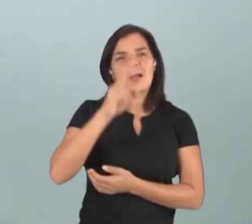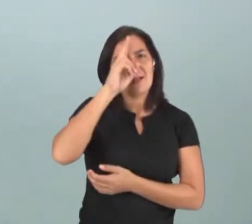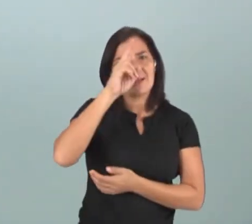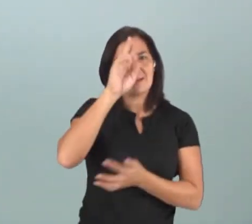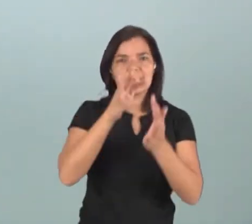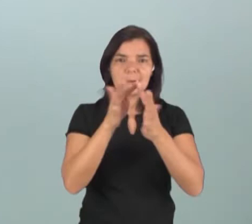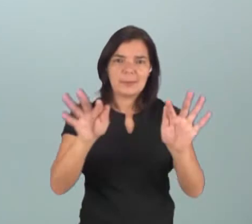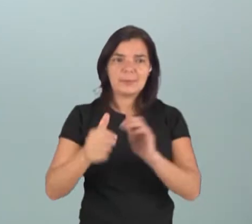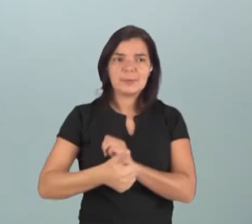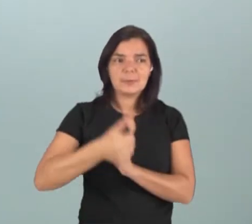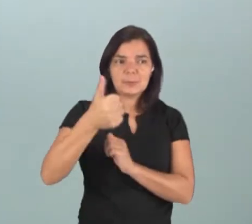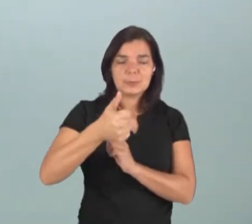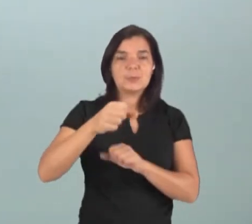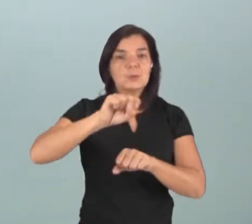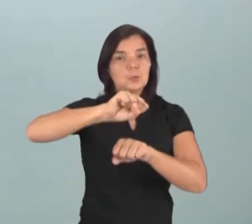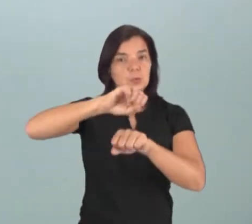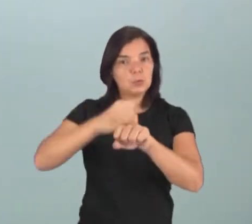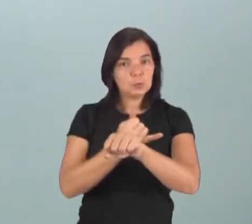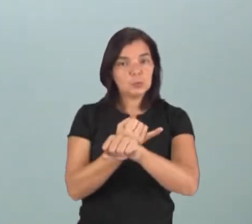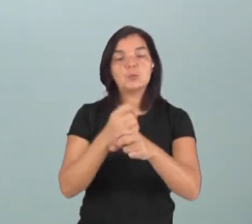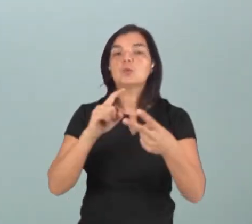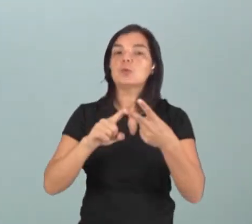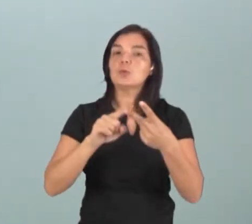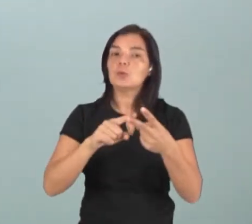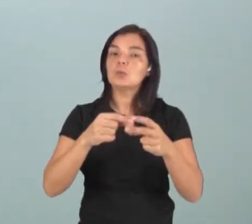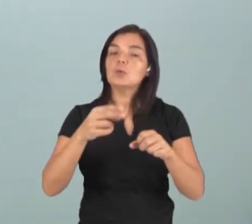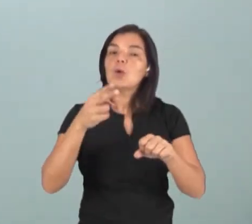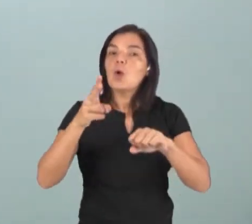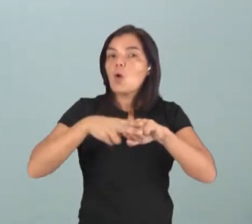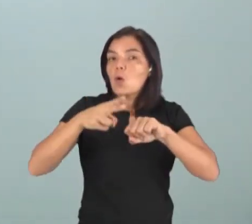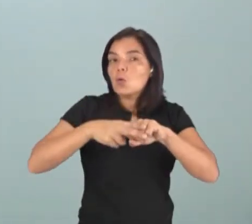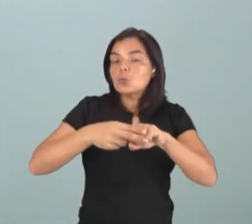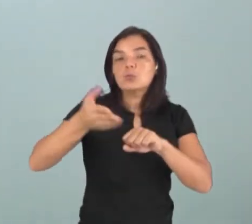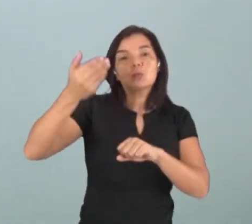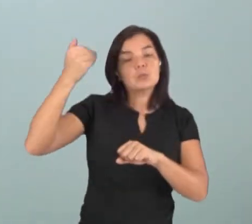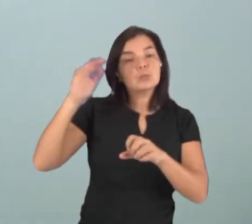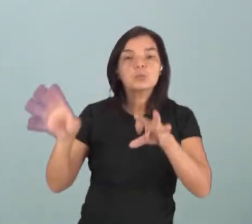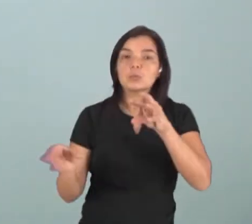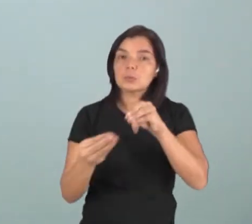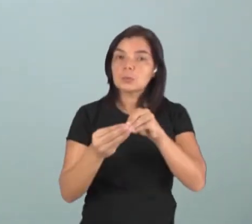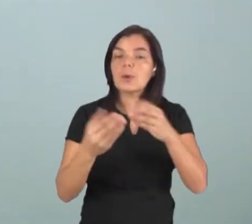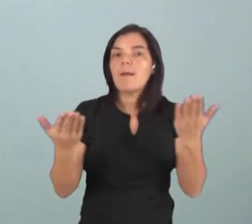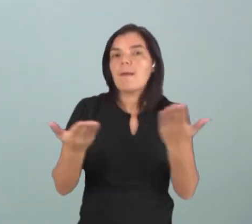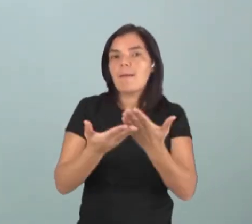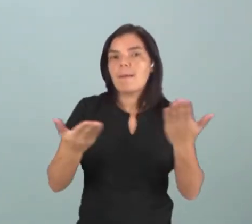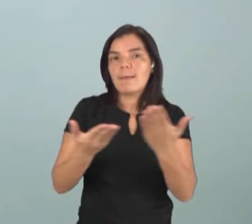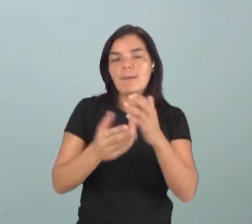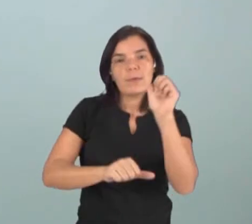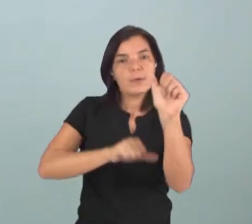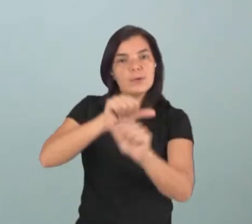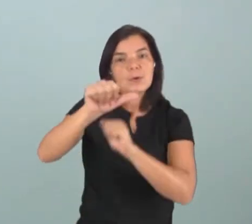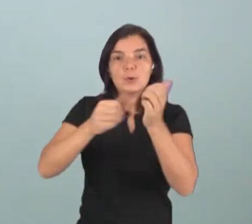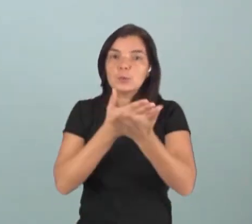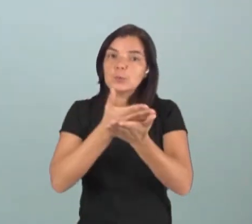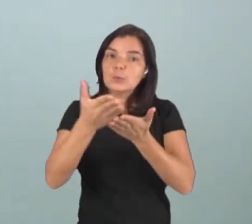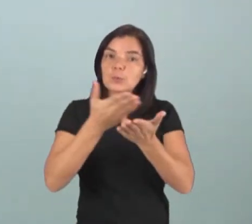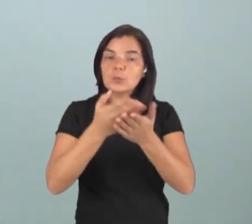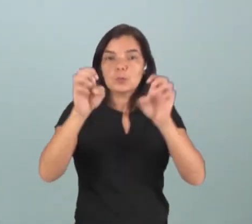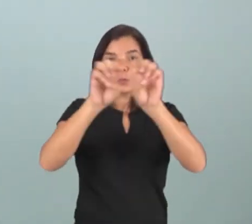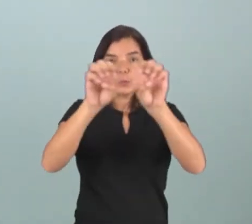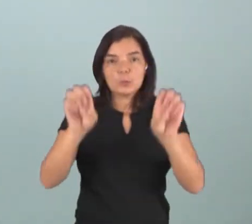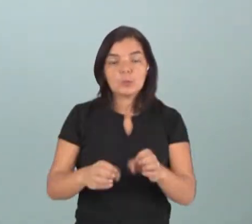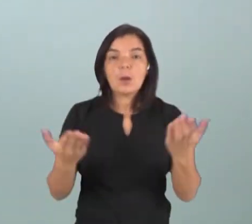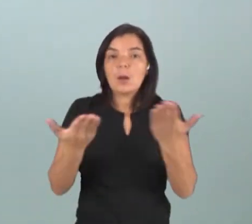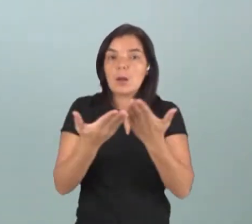frases positivas era sujeito, verbo to be no passado, verbo e complemento? Então agora a gente vai alterar esse início de